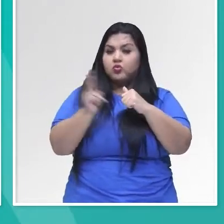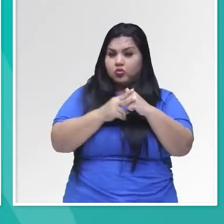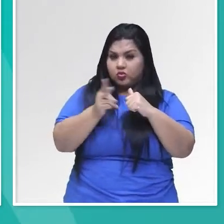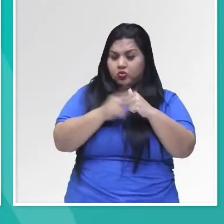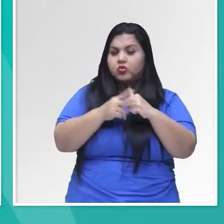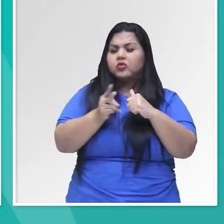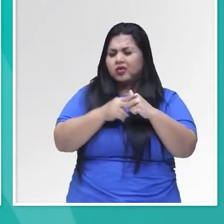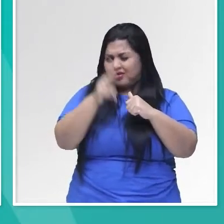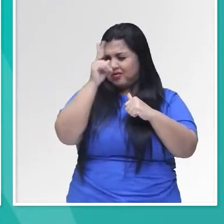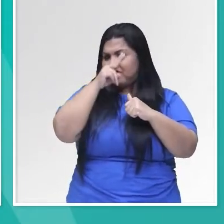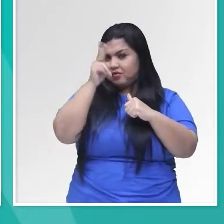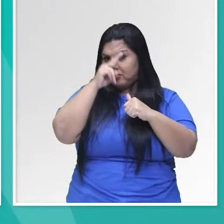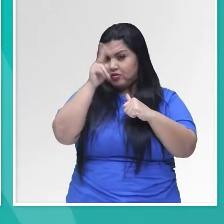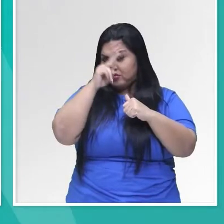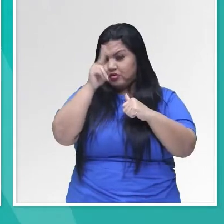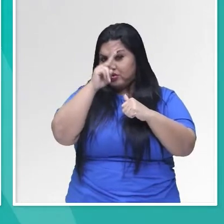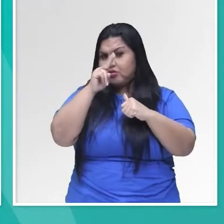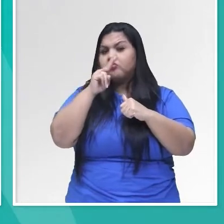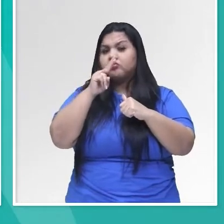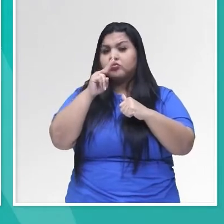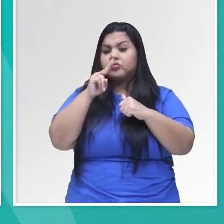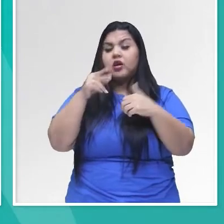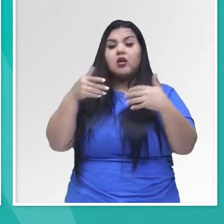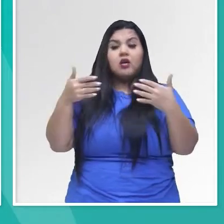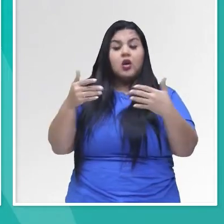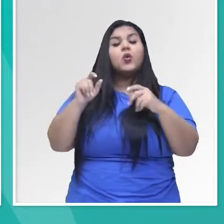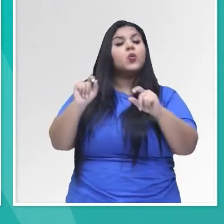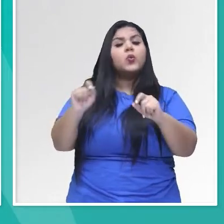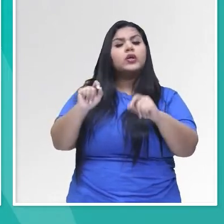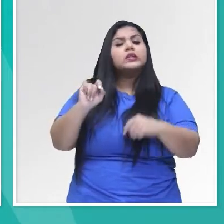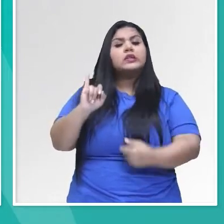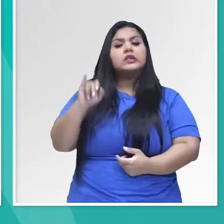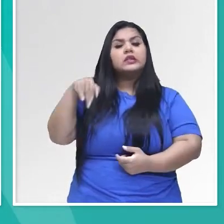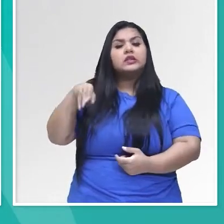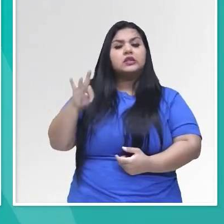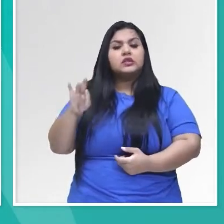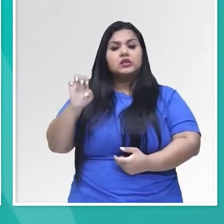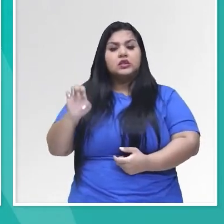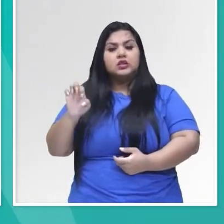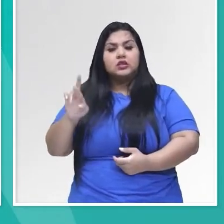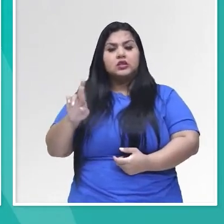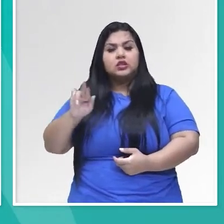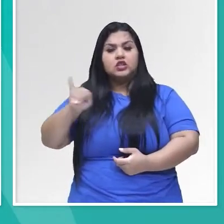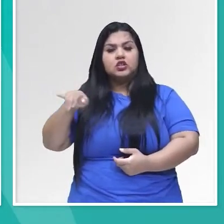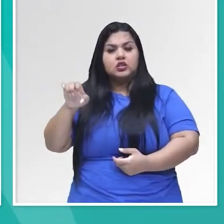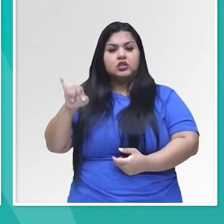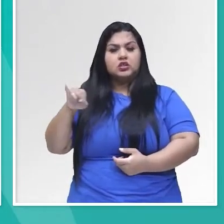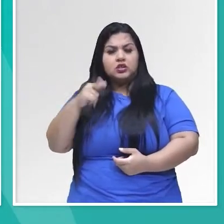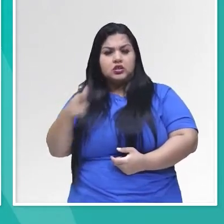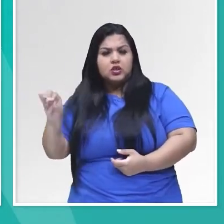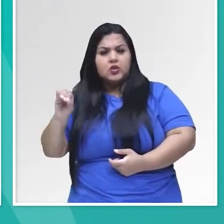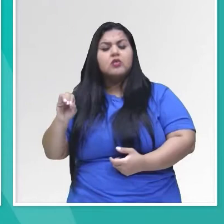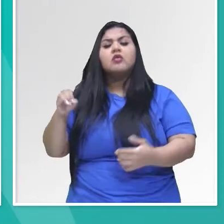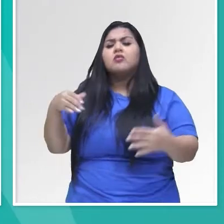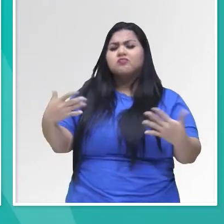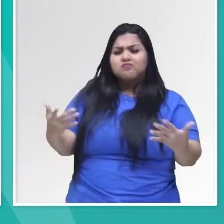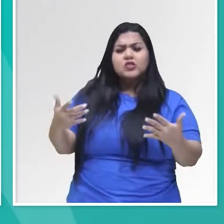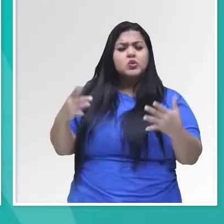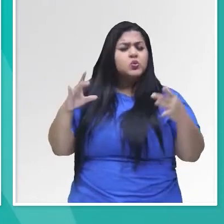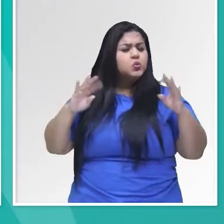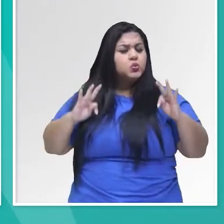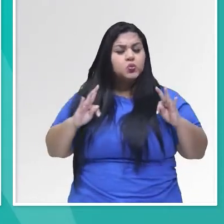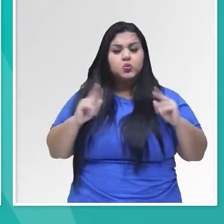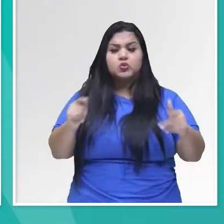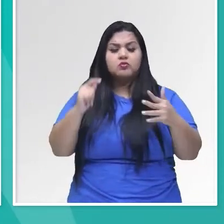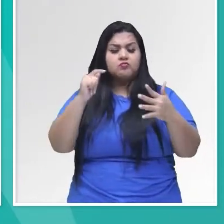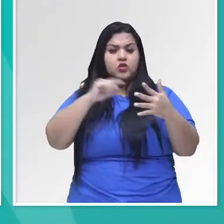verbo, lembrou? A interjeição. O que você lembra sobre interjeição? E sobre conjunção, preposição também.